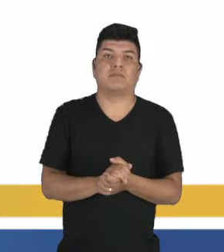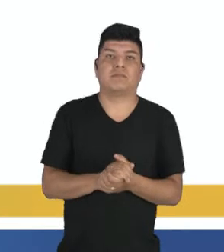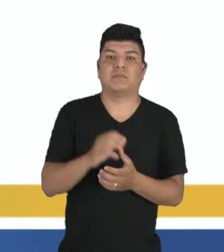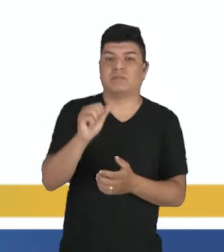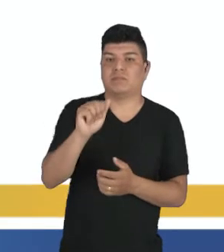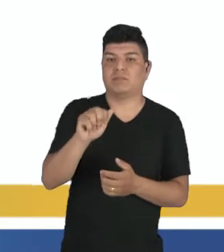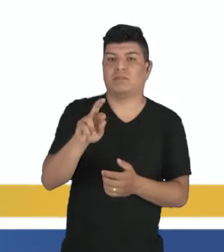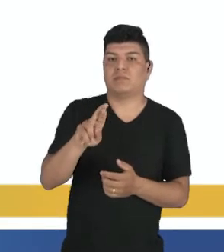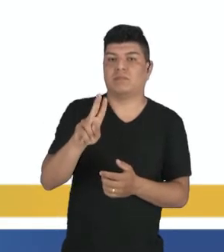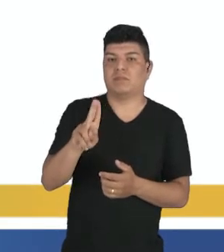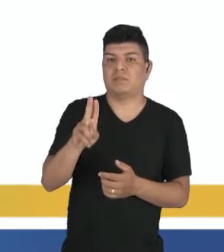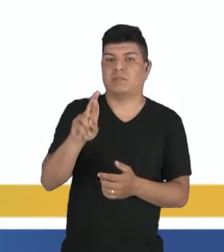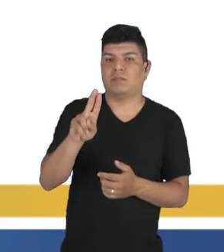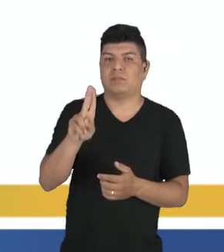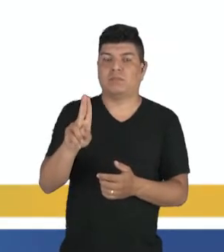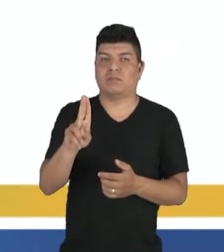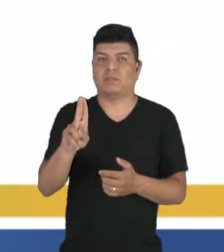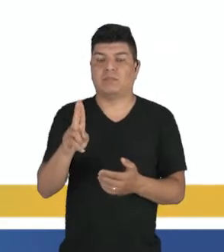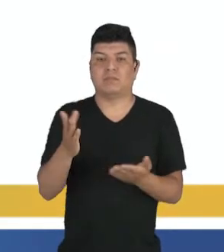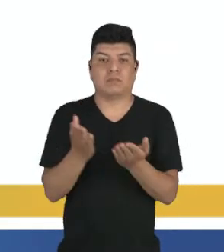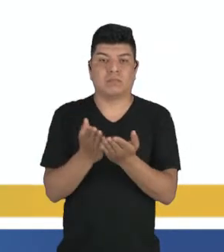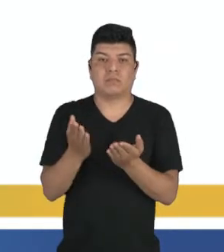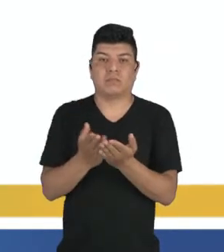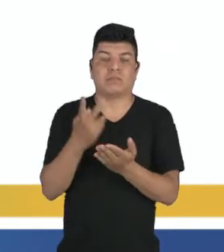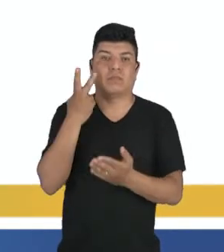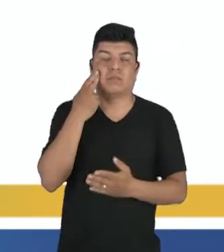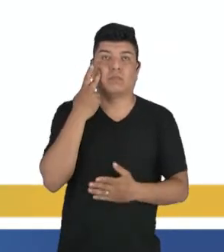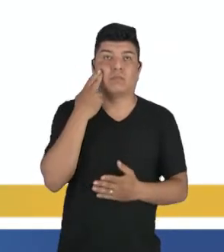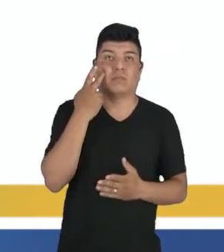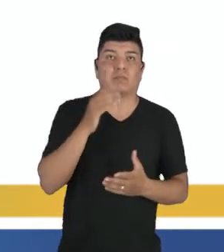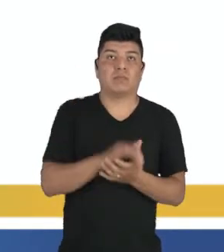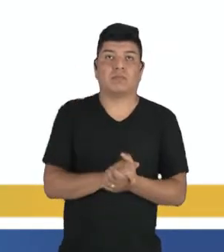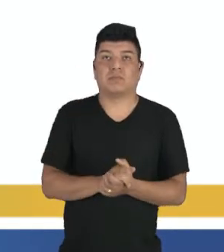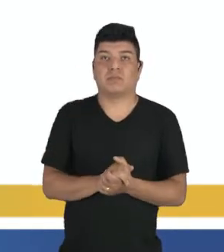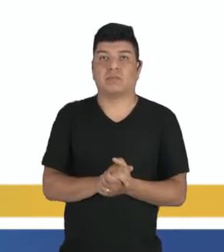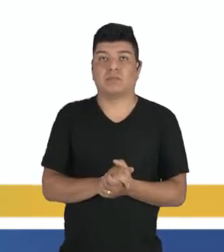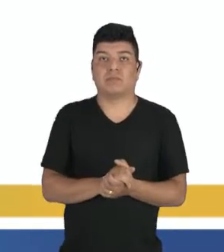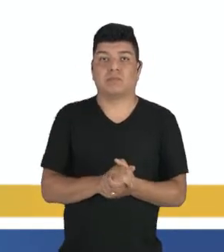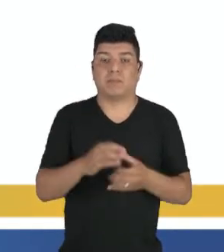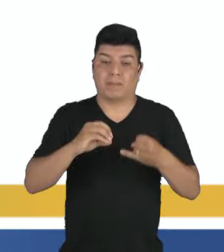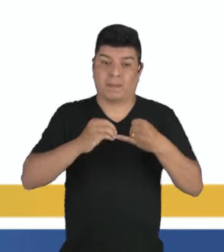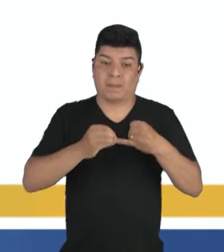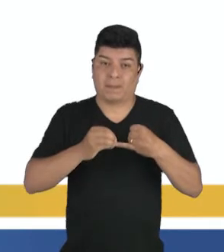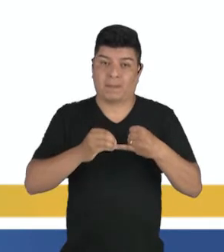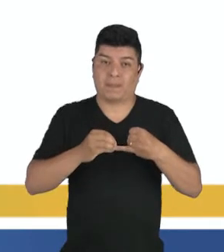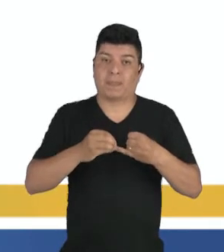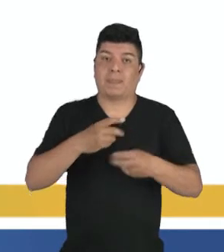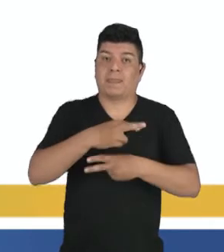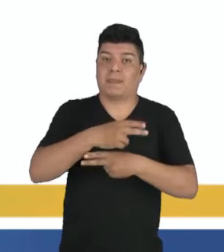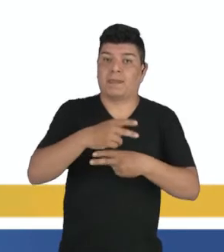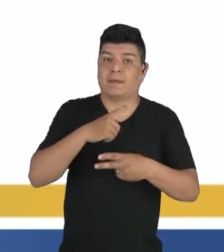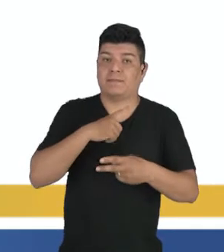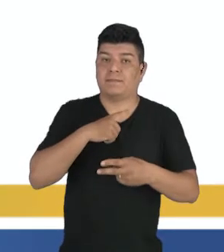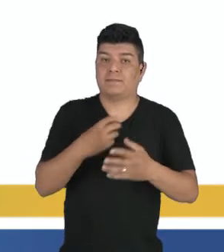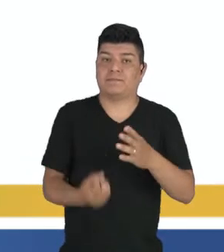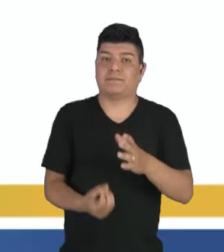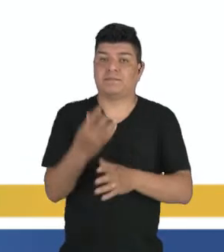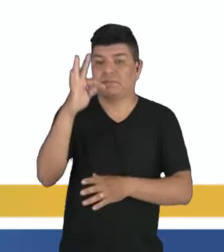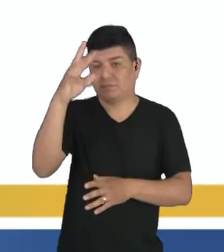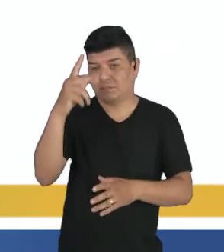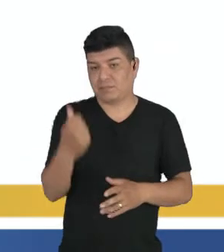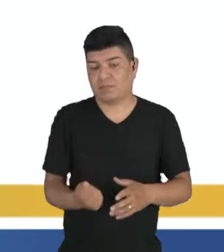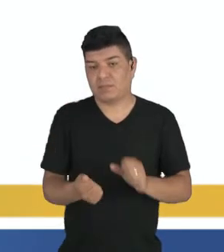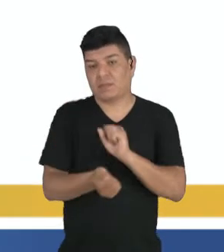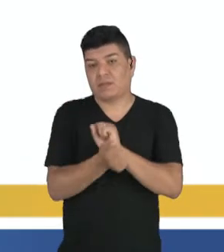caruru. Apesar da crença comum de que a feijoada tem sua raiz na cultura dos